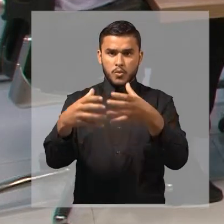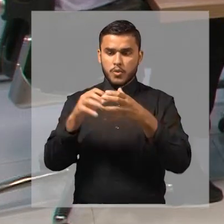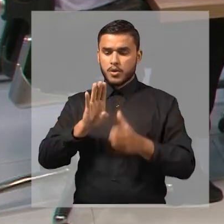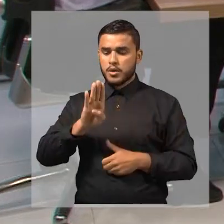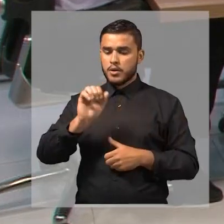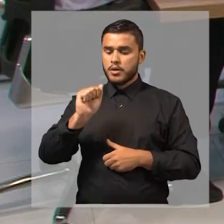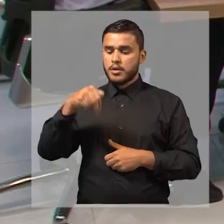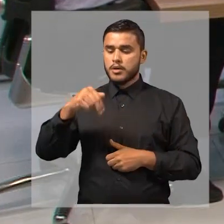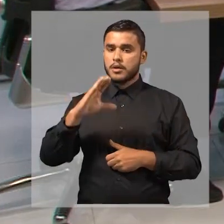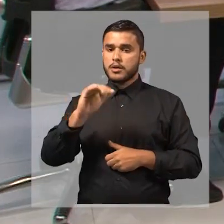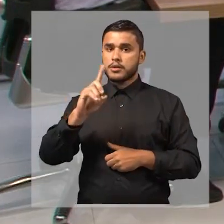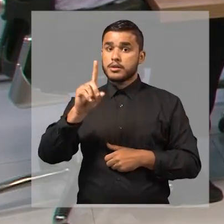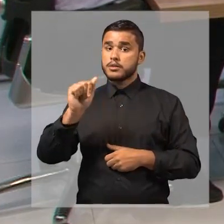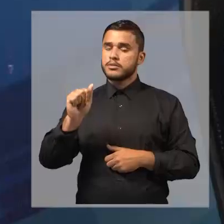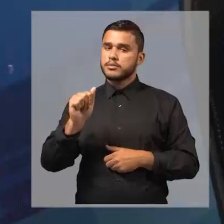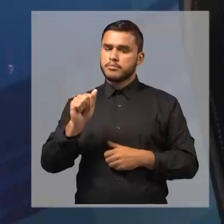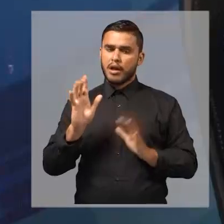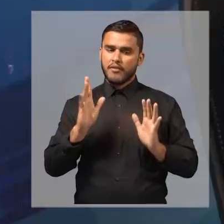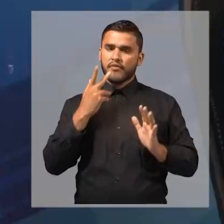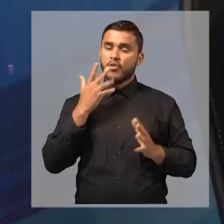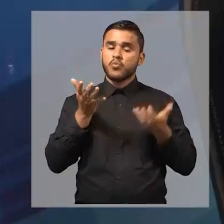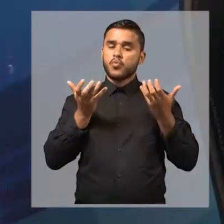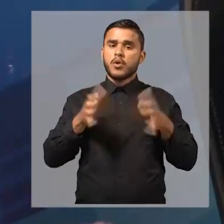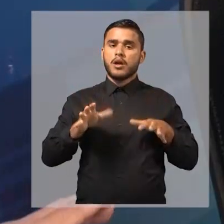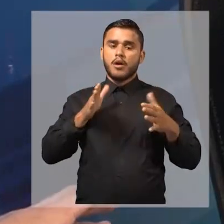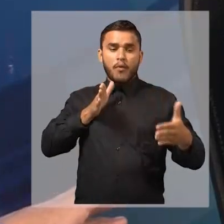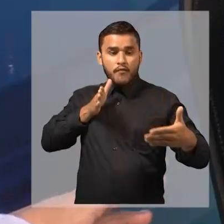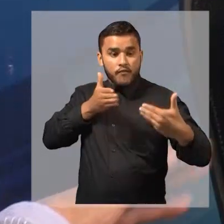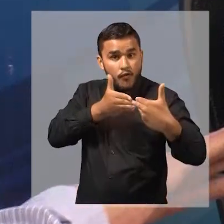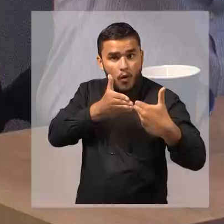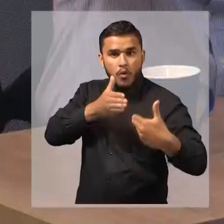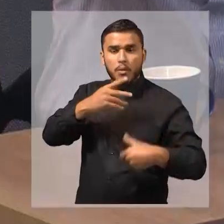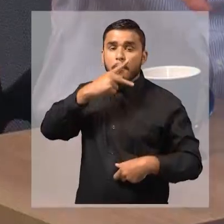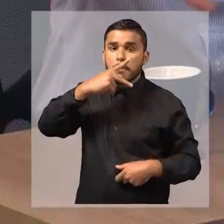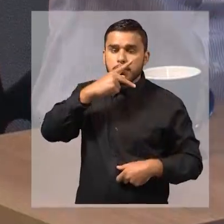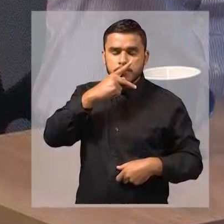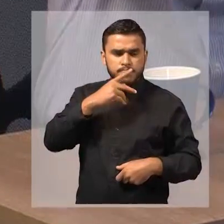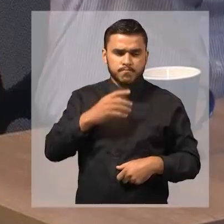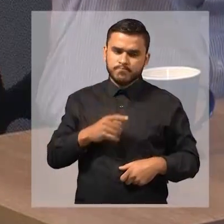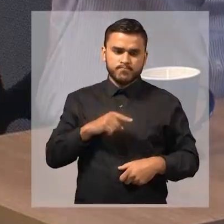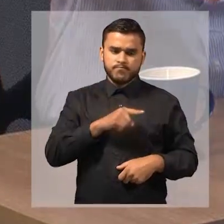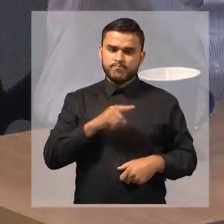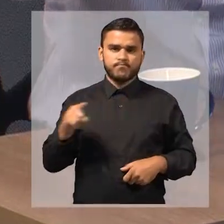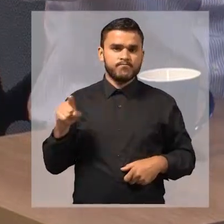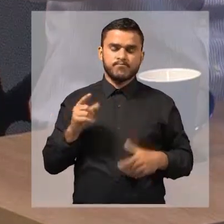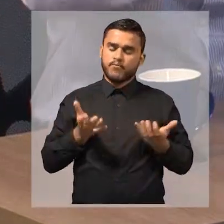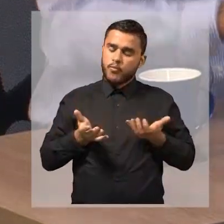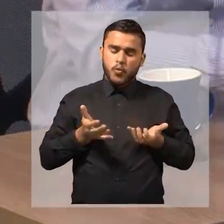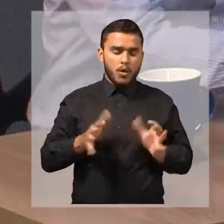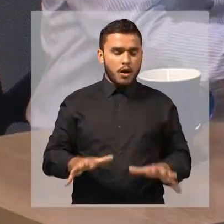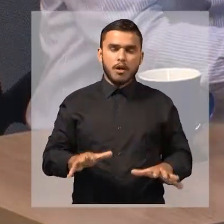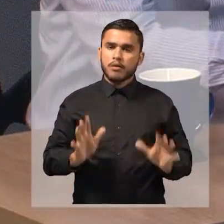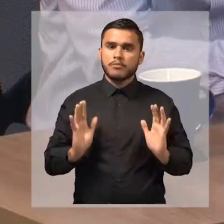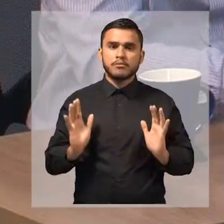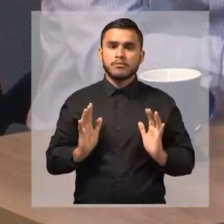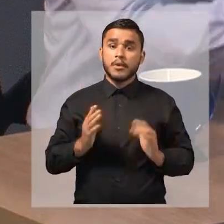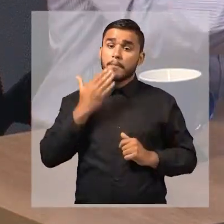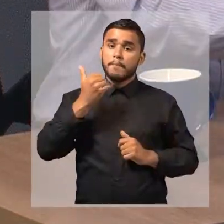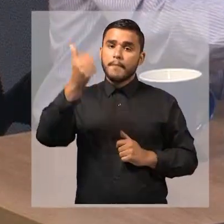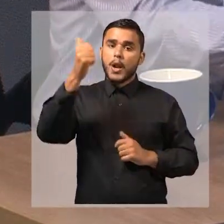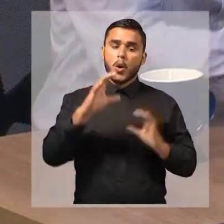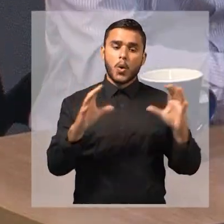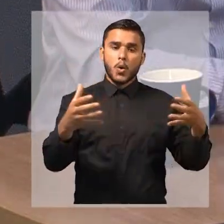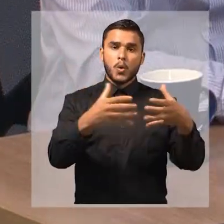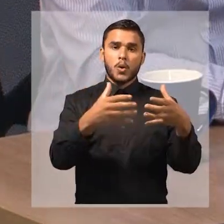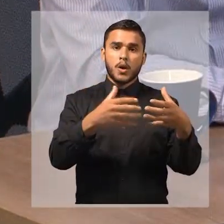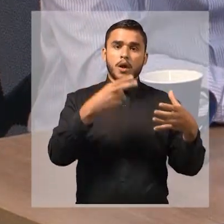está saindo por fora dos partidos políticos, talvez avaliando que os partidos políticos não tivessem mais força, as lideranças políticas, elas fossem agora das bancadas,